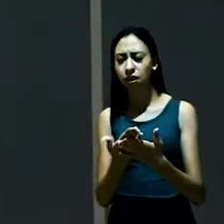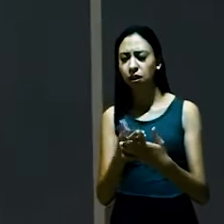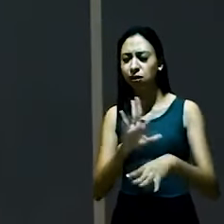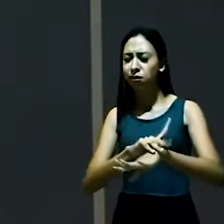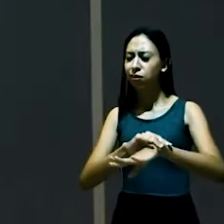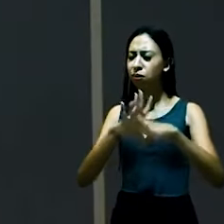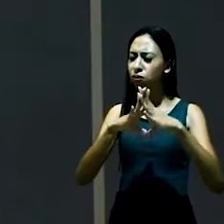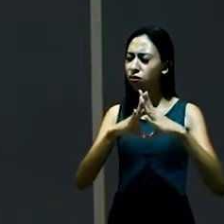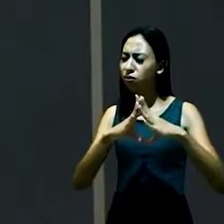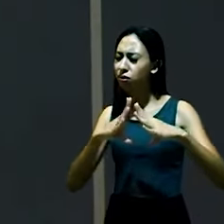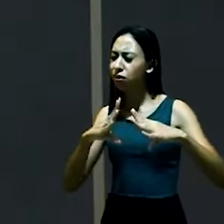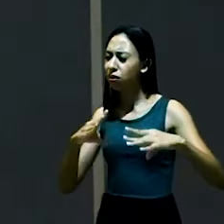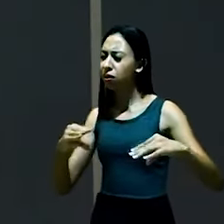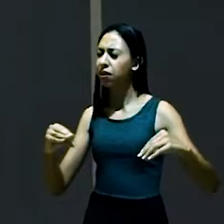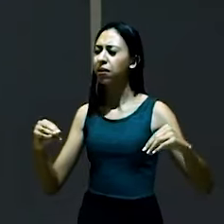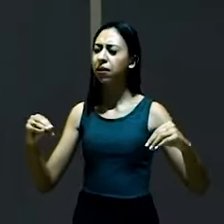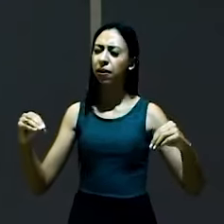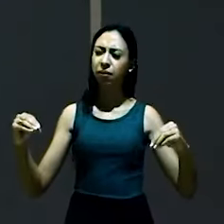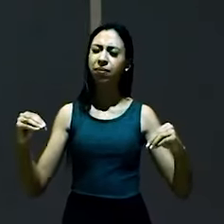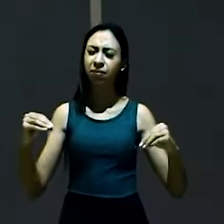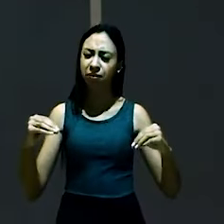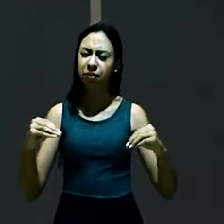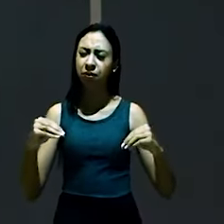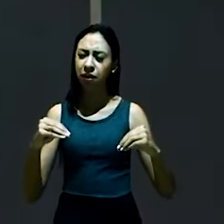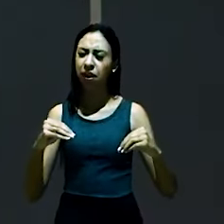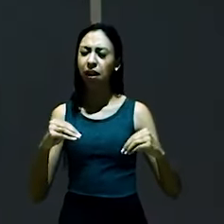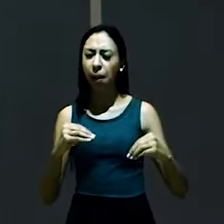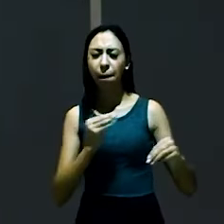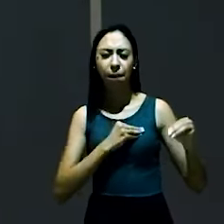Deus, nós te louvamos, Pai.